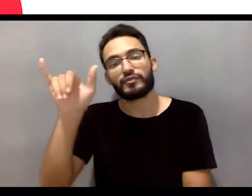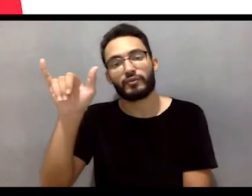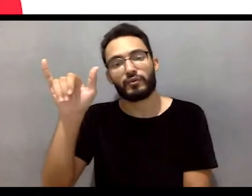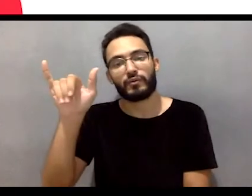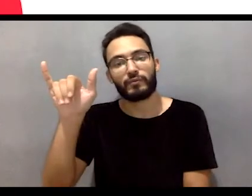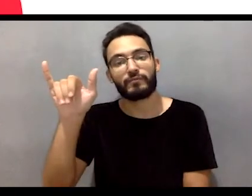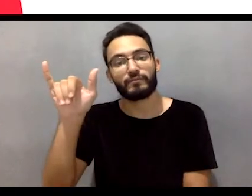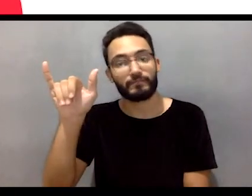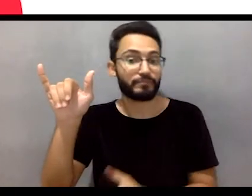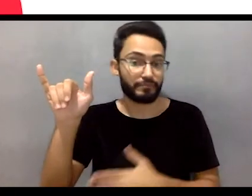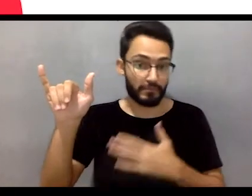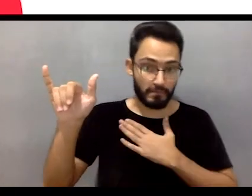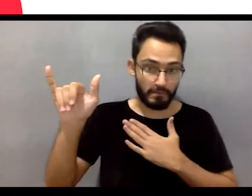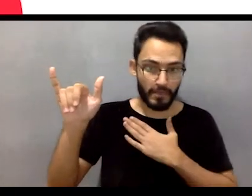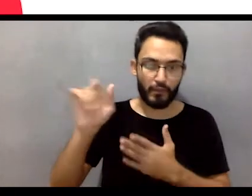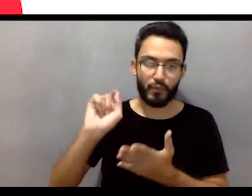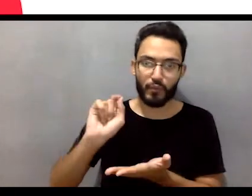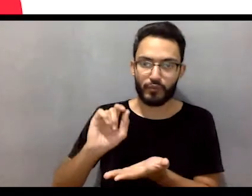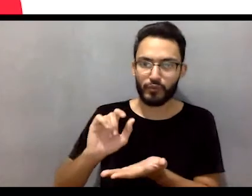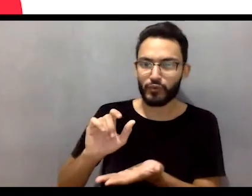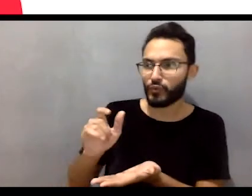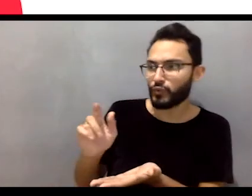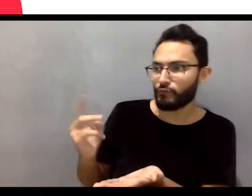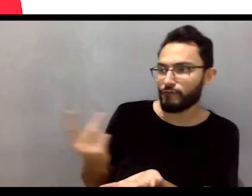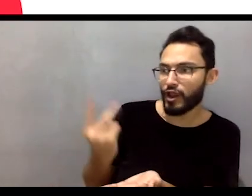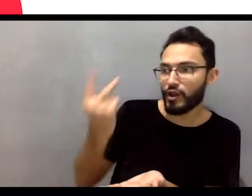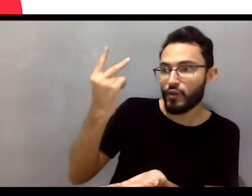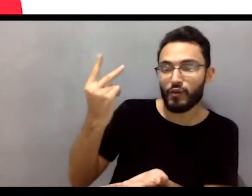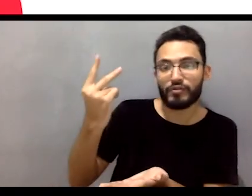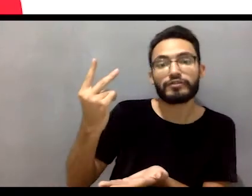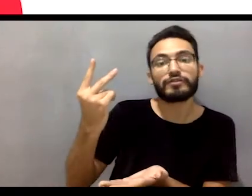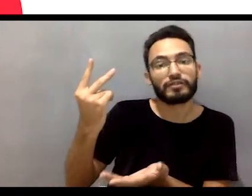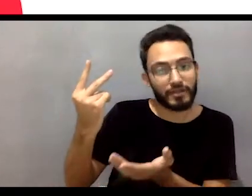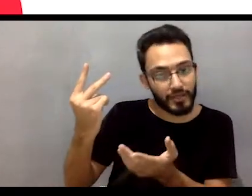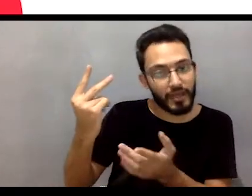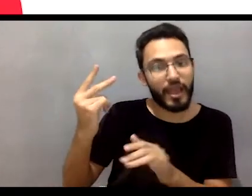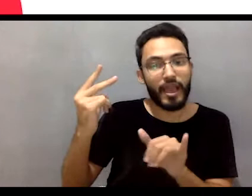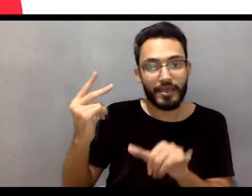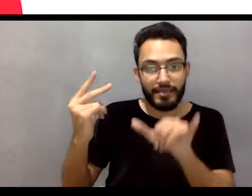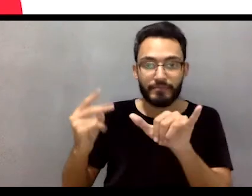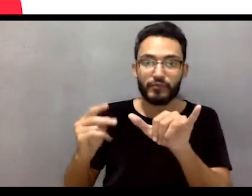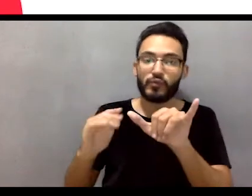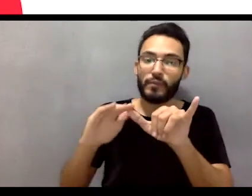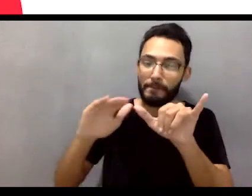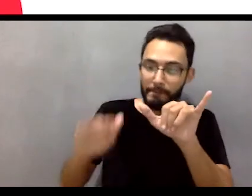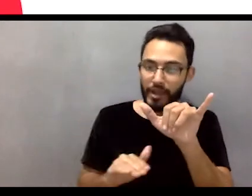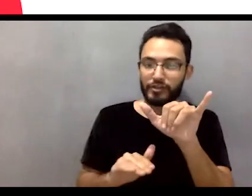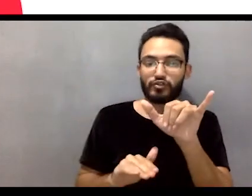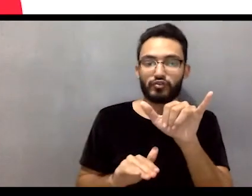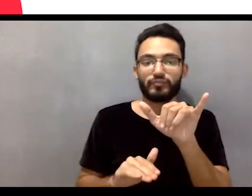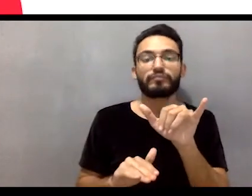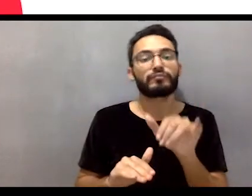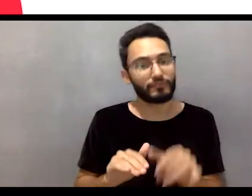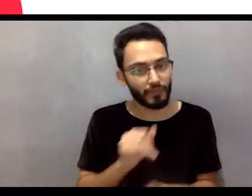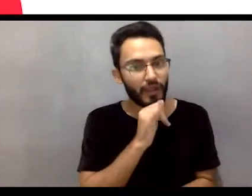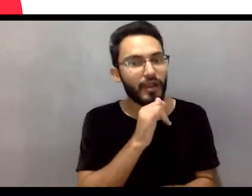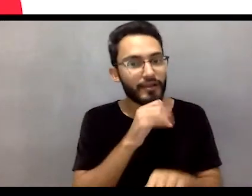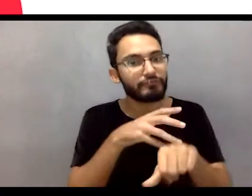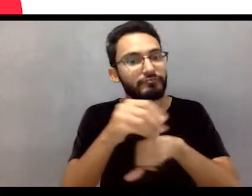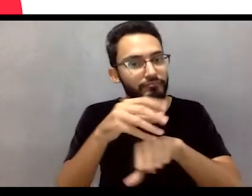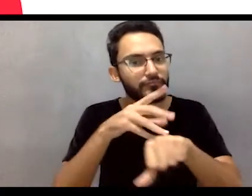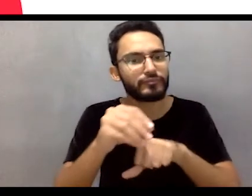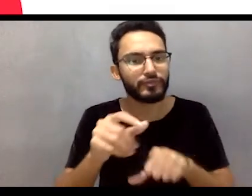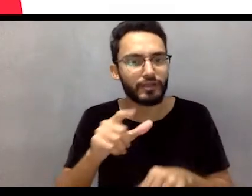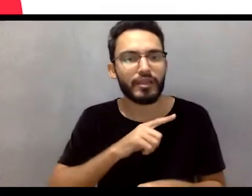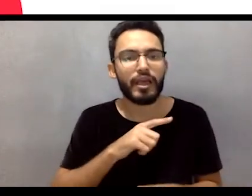Manter o meu custo de aquisição do cliente abaixo de Y. Então, todos esses são exemplos. Vejam que